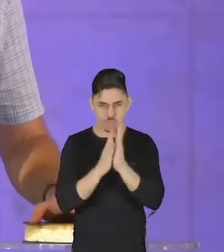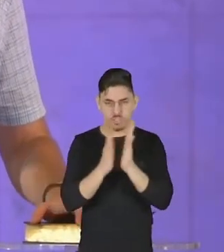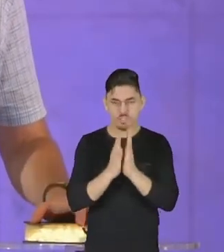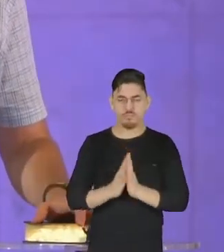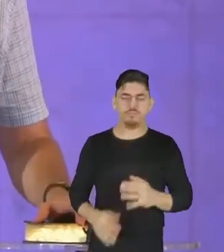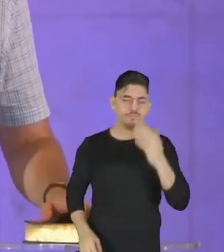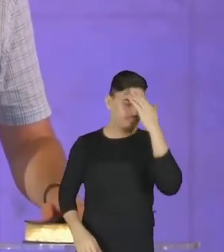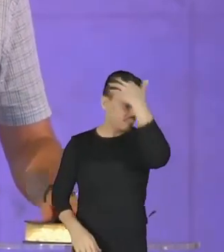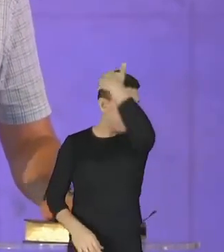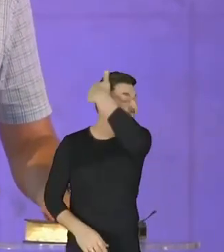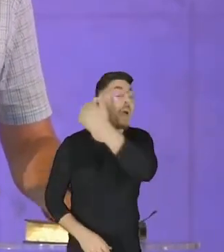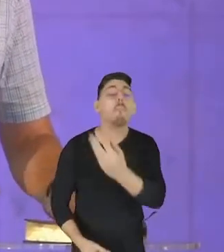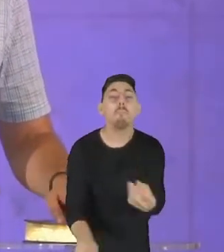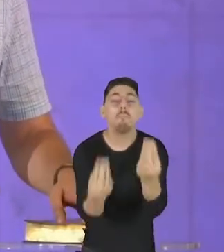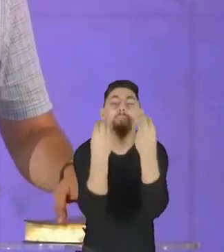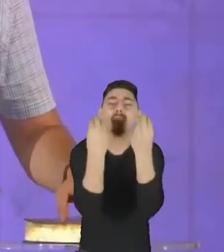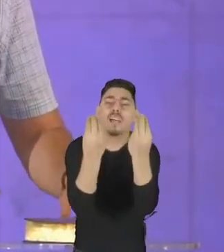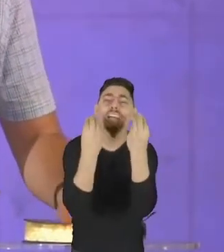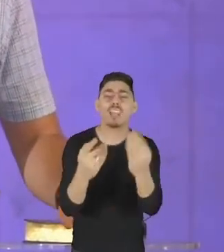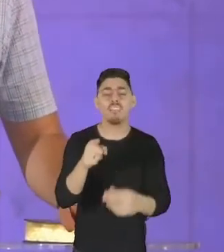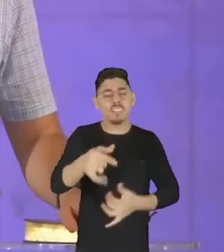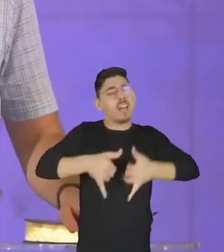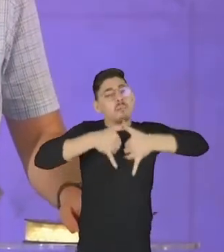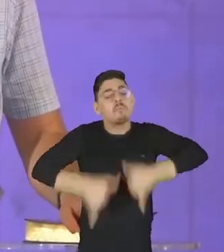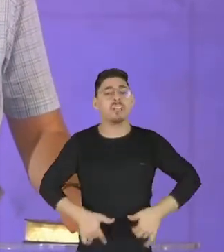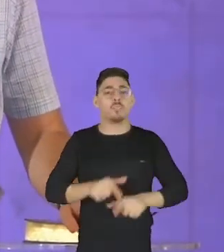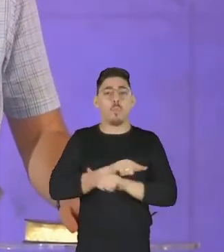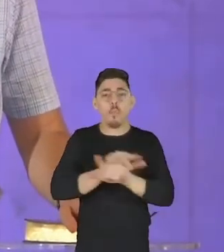há motivos para ficar neste deserto.